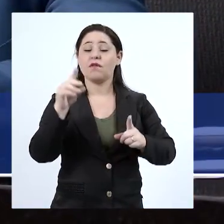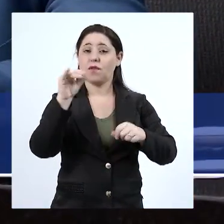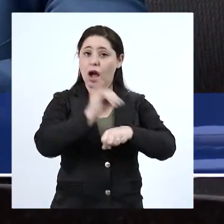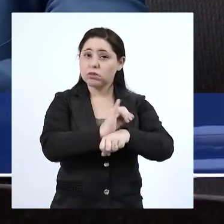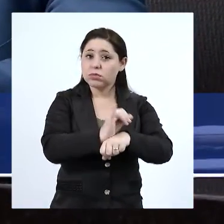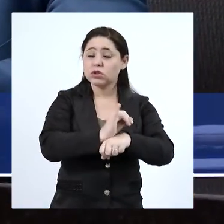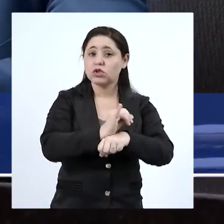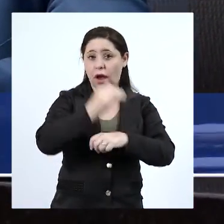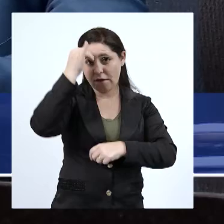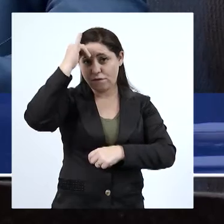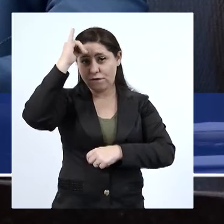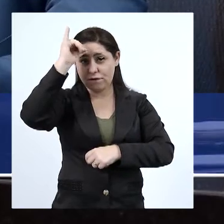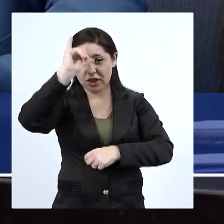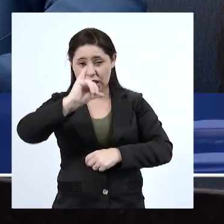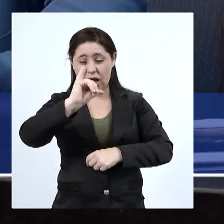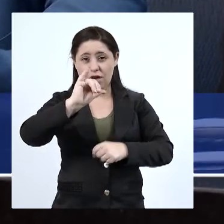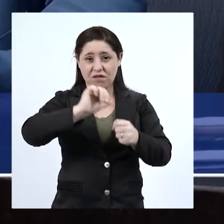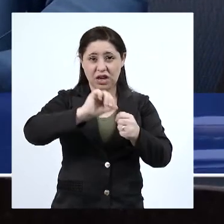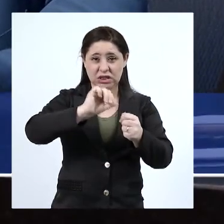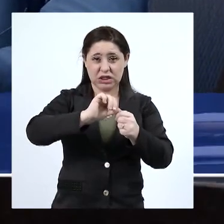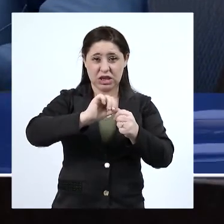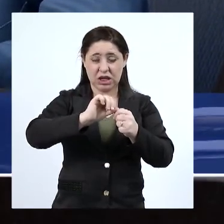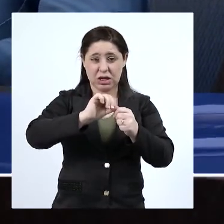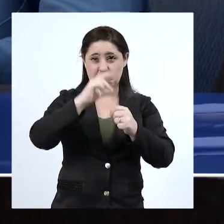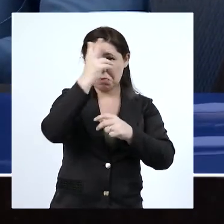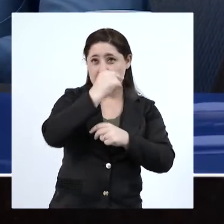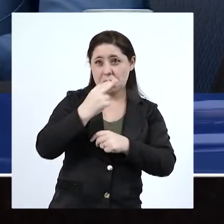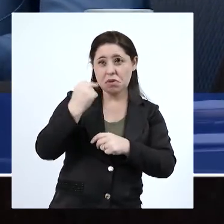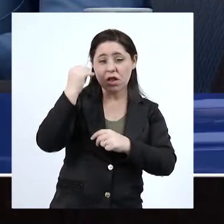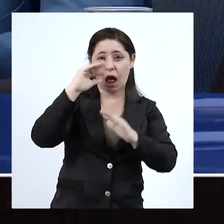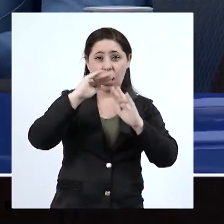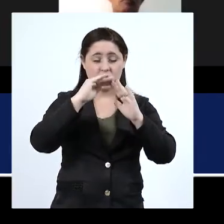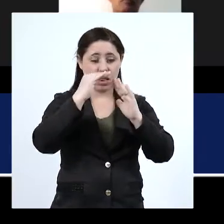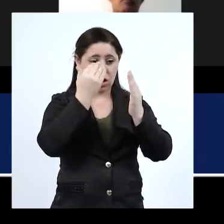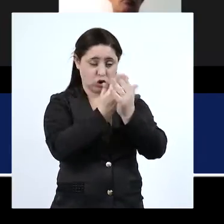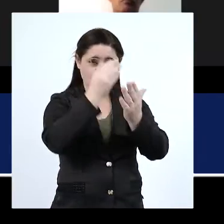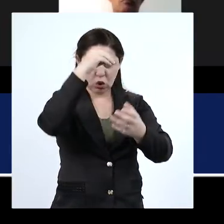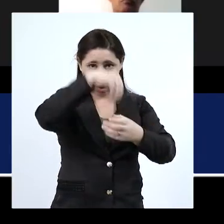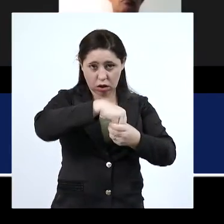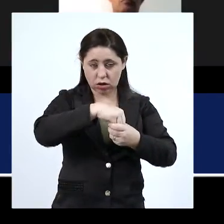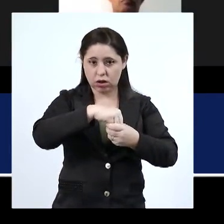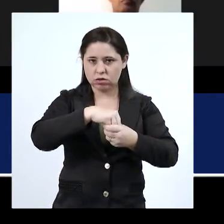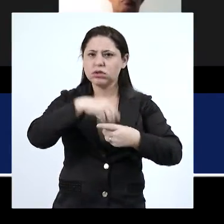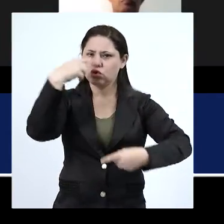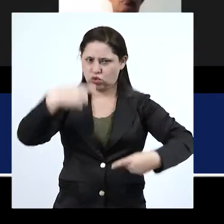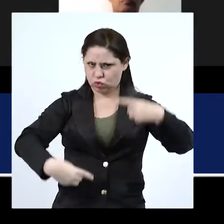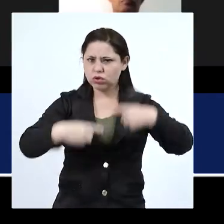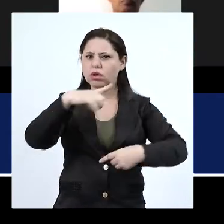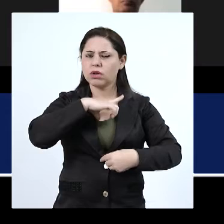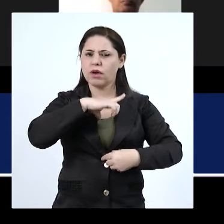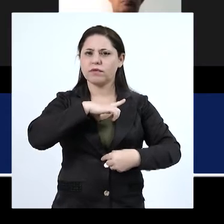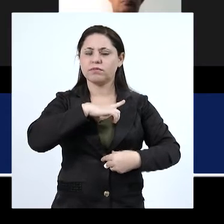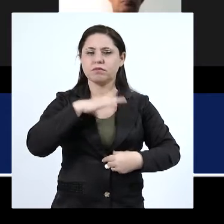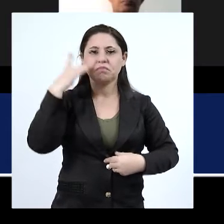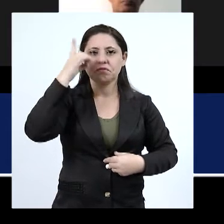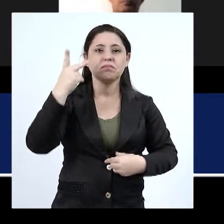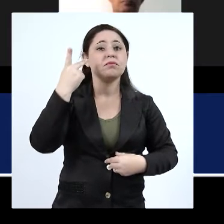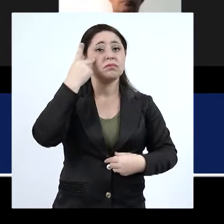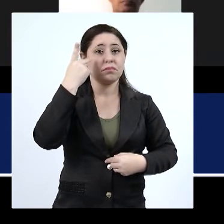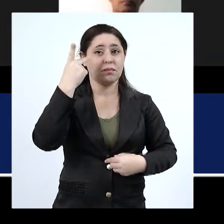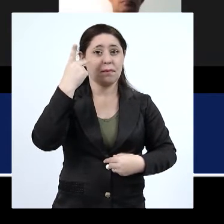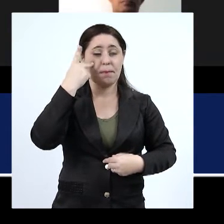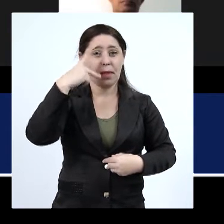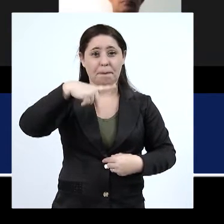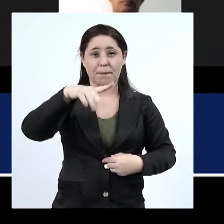prevê medidas de prevenção e combate à erotização nas escolas. A proposta gerou debate. O deputado